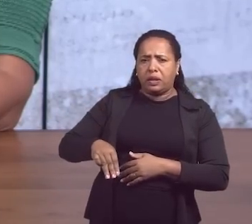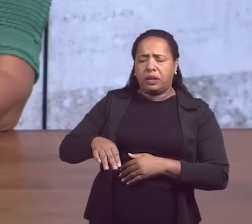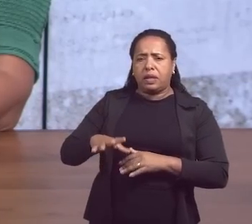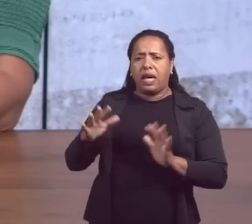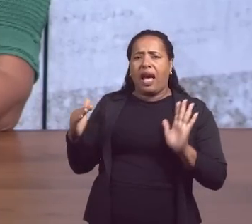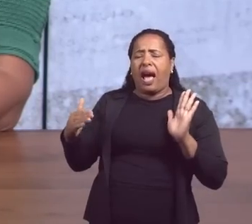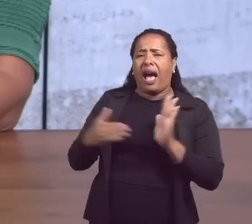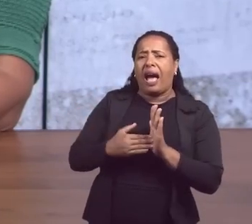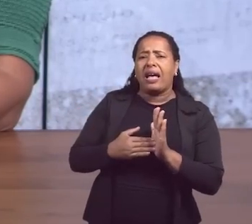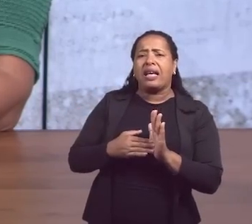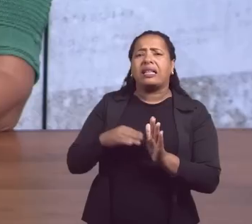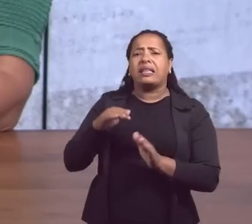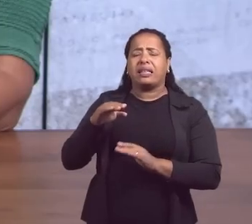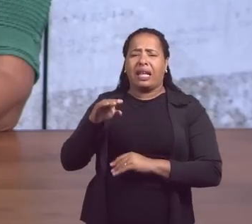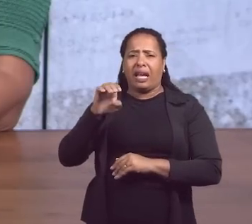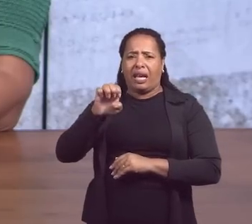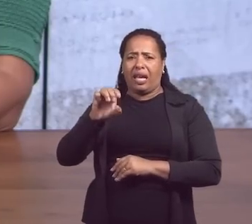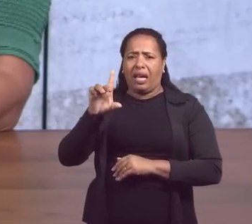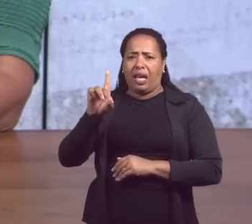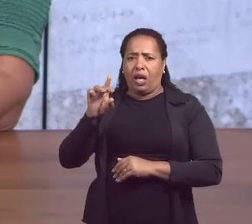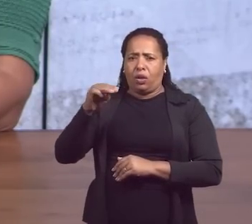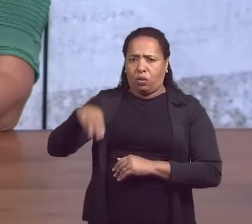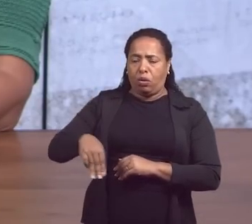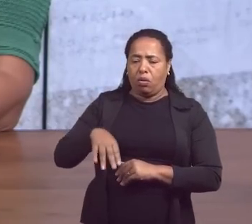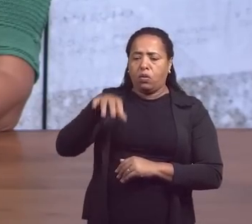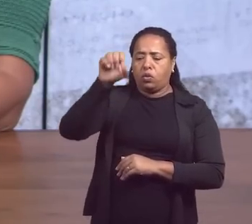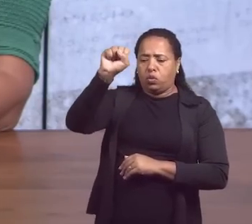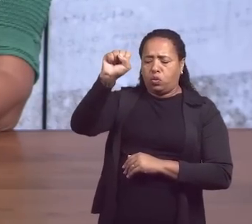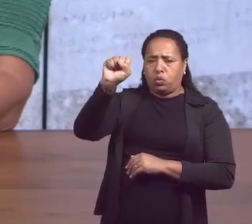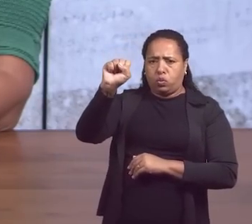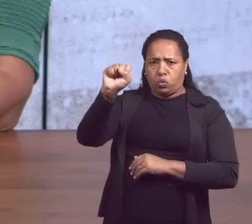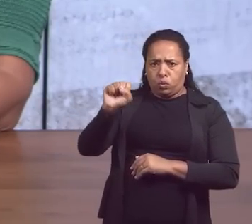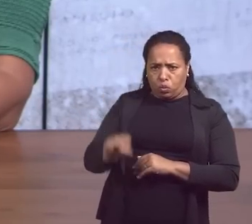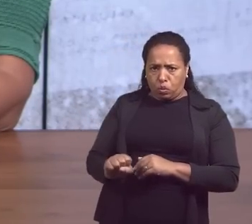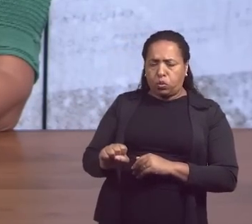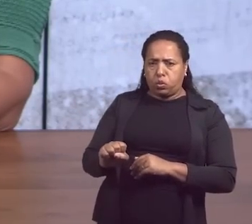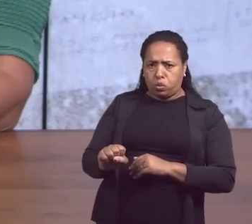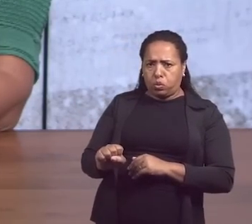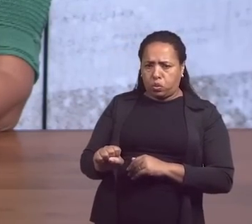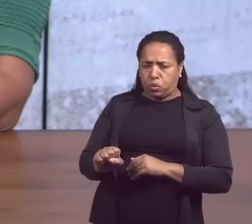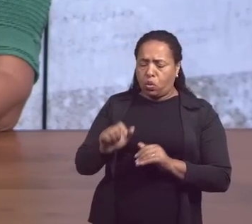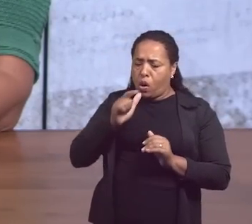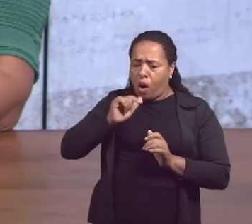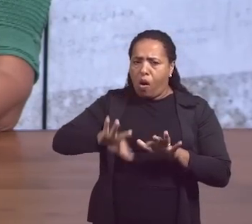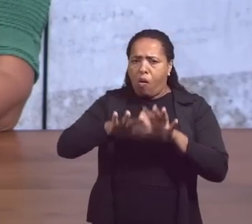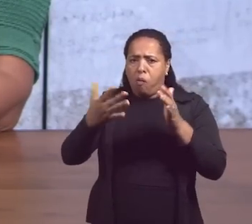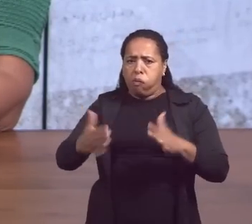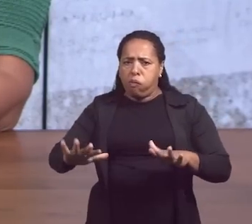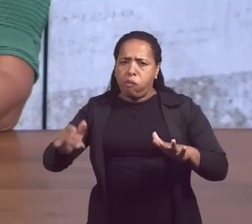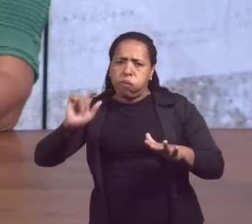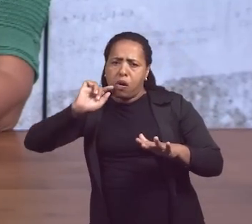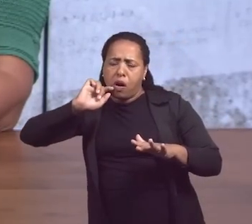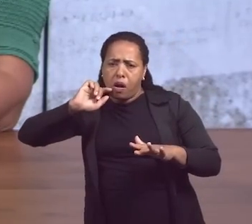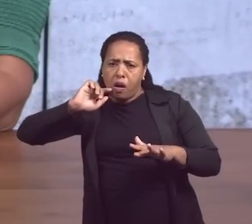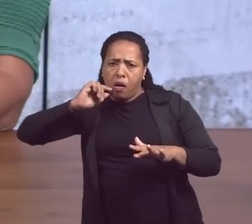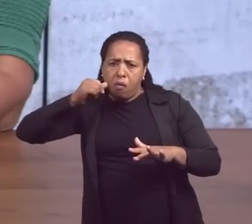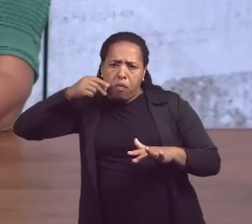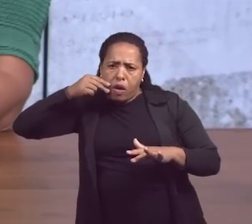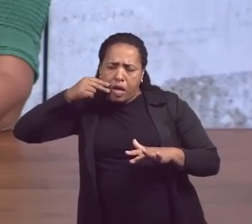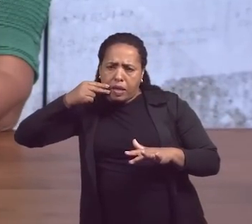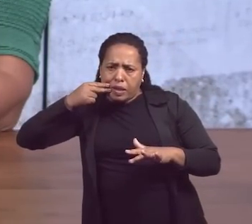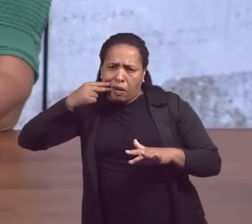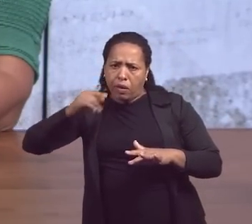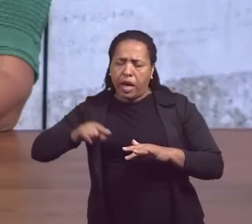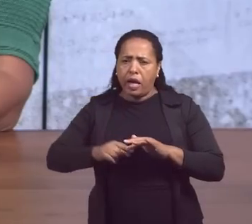de Edom. E o termo do sul vos será desde a extremidade do mar salgado para a banda do oriente,